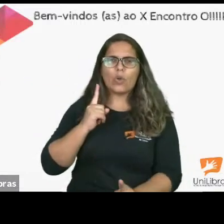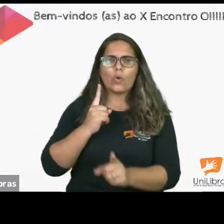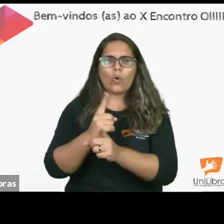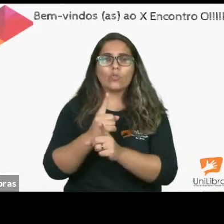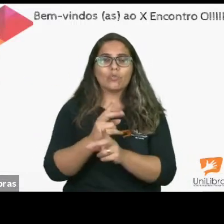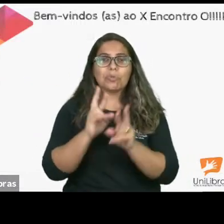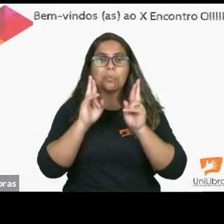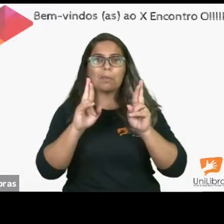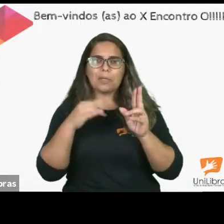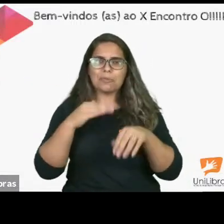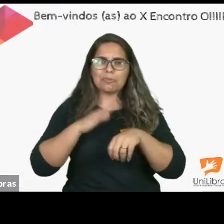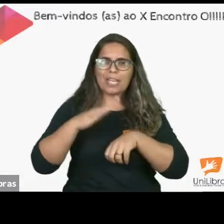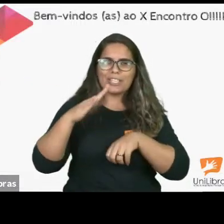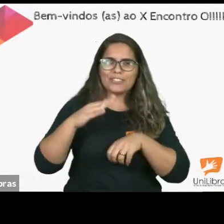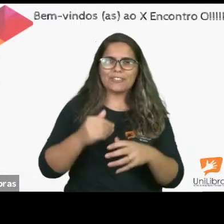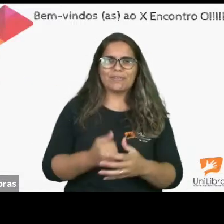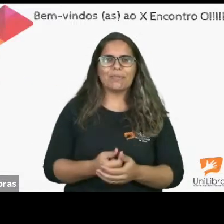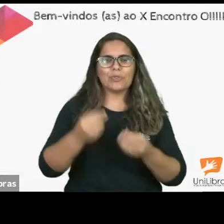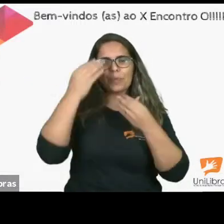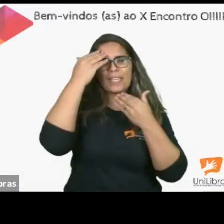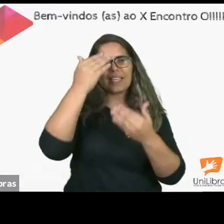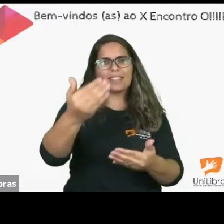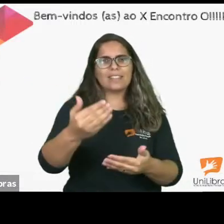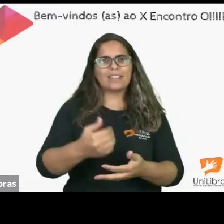que tenhamos mais. Muito obrigado.